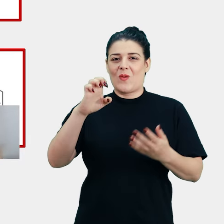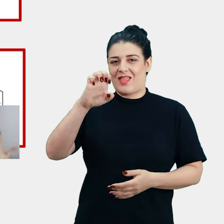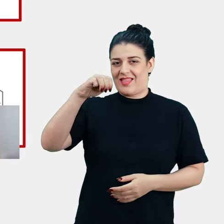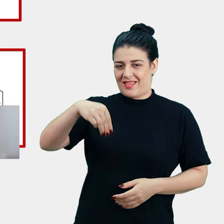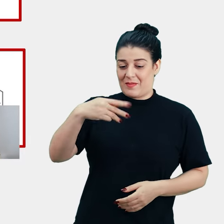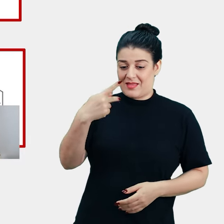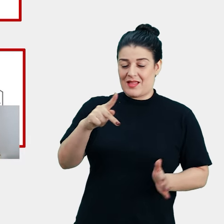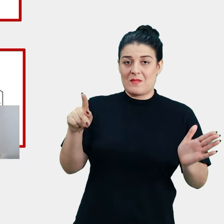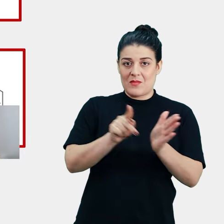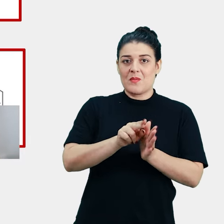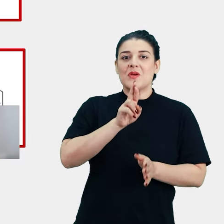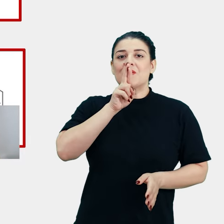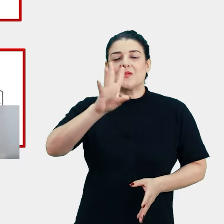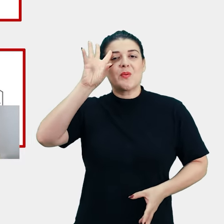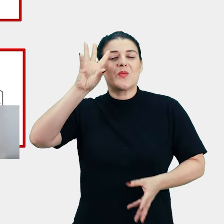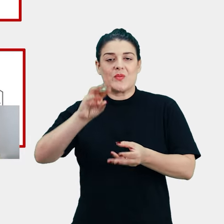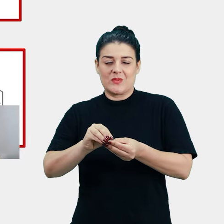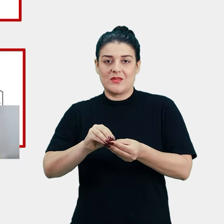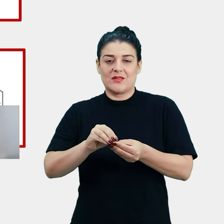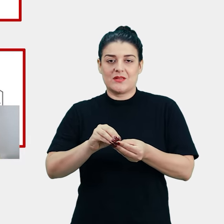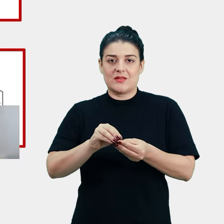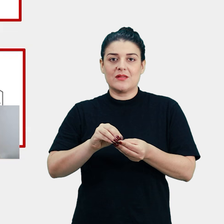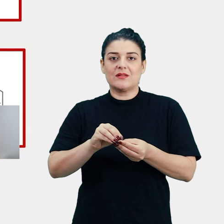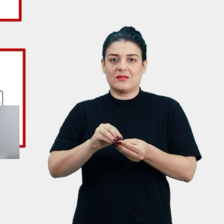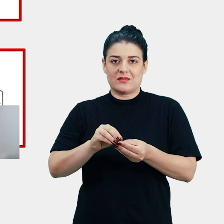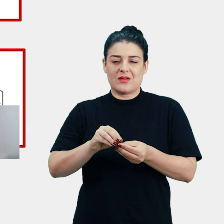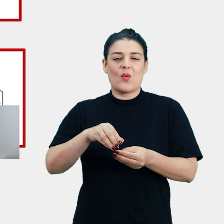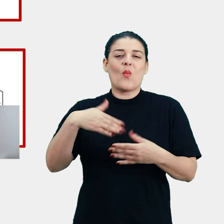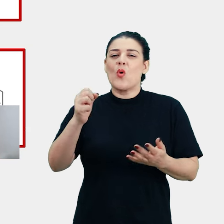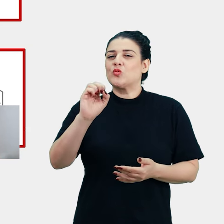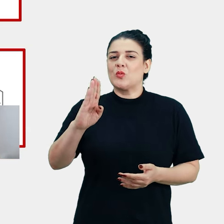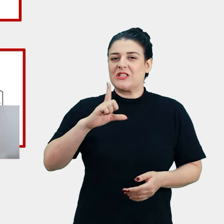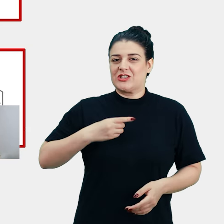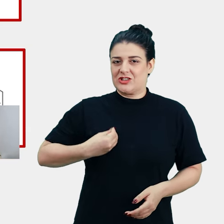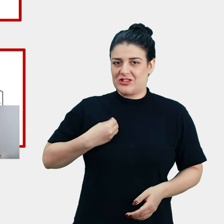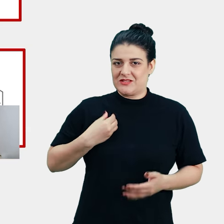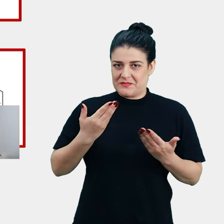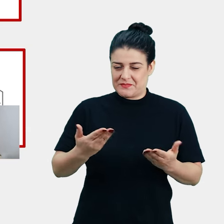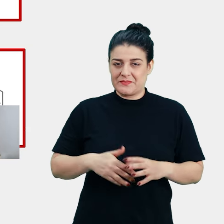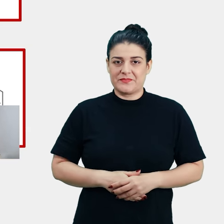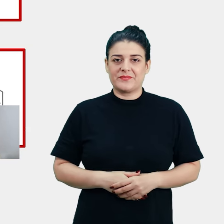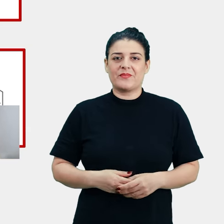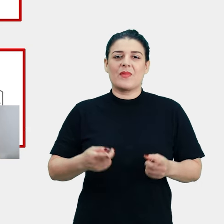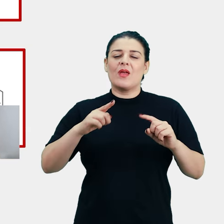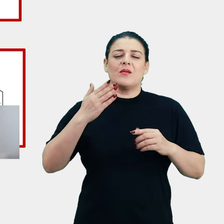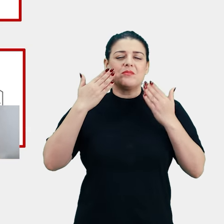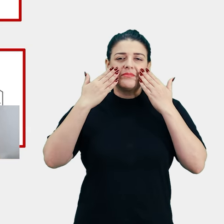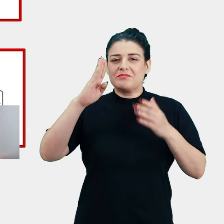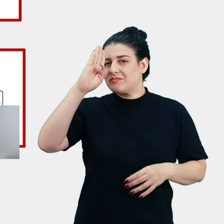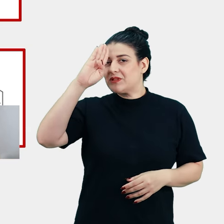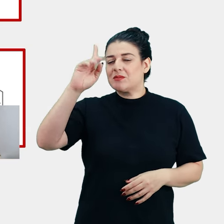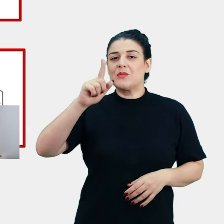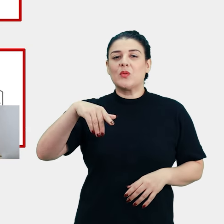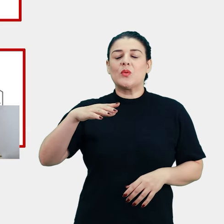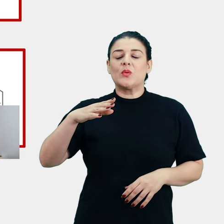massas e chegar à conclusão que são essas substâncias, tá? E aqui é muito fundamental a gente ter também um